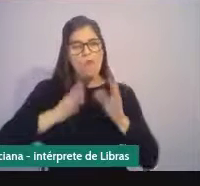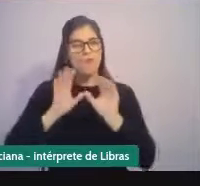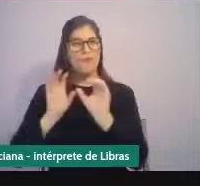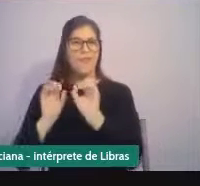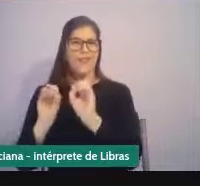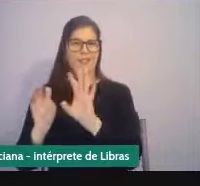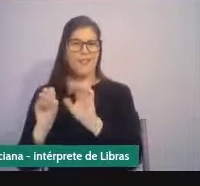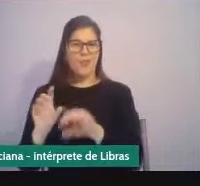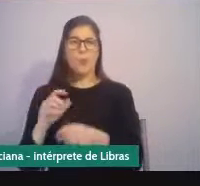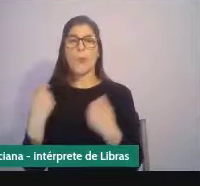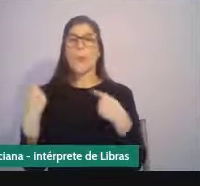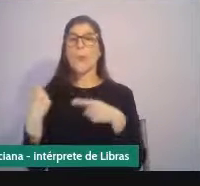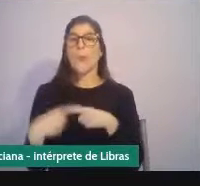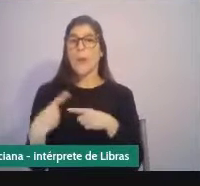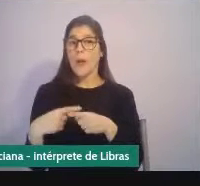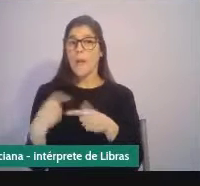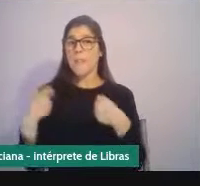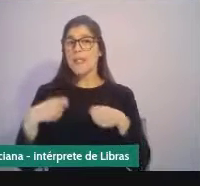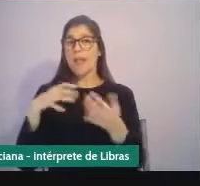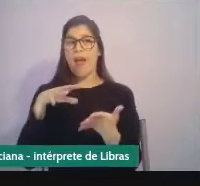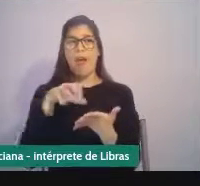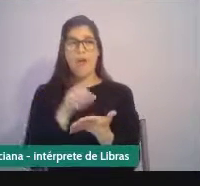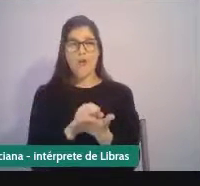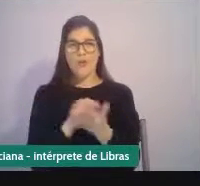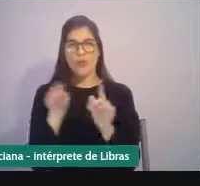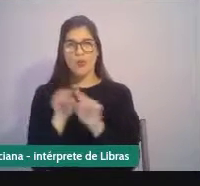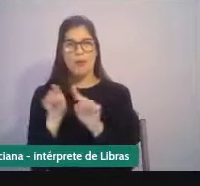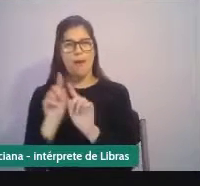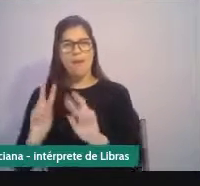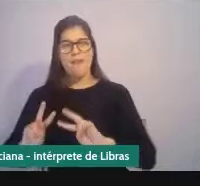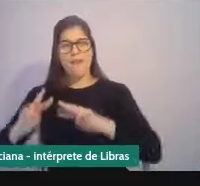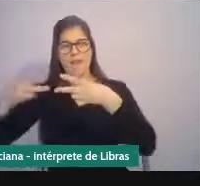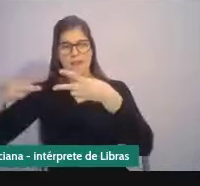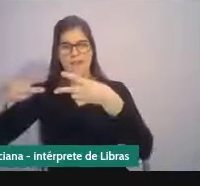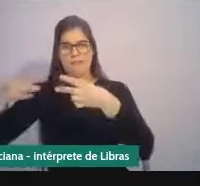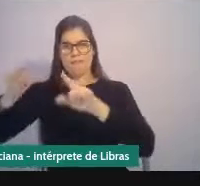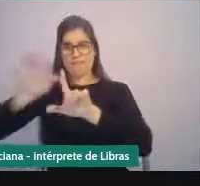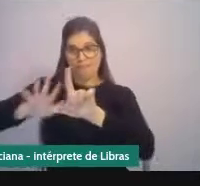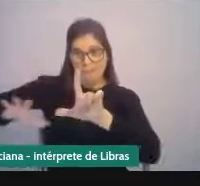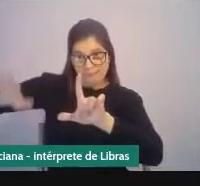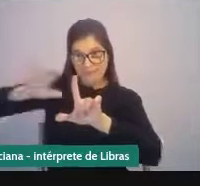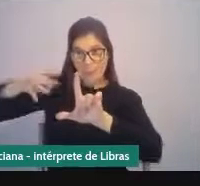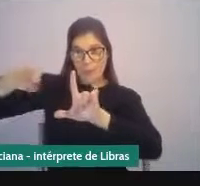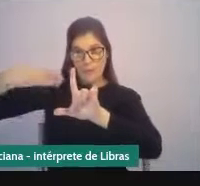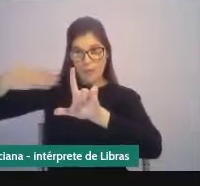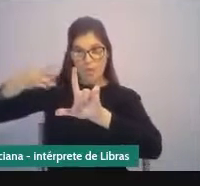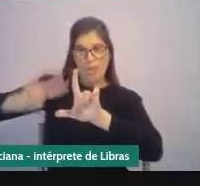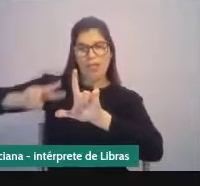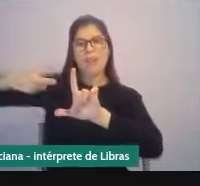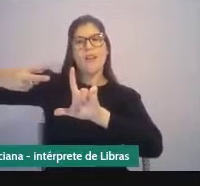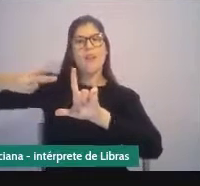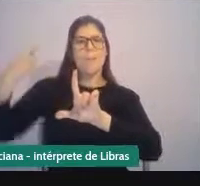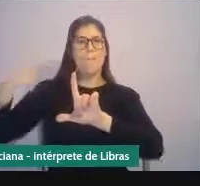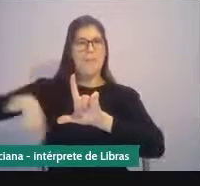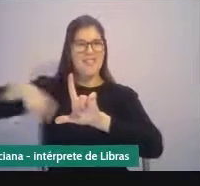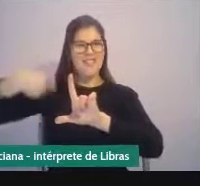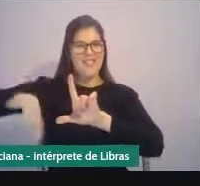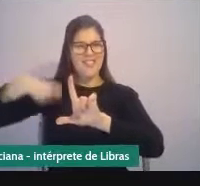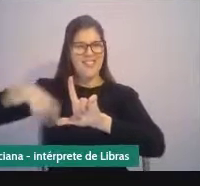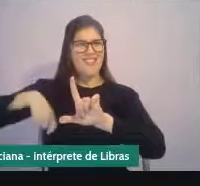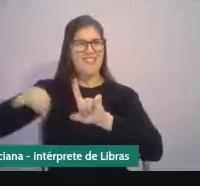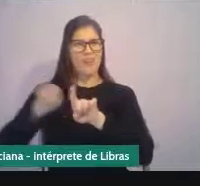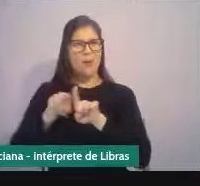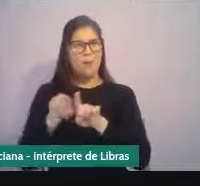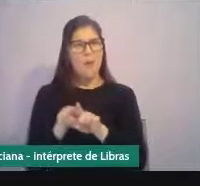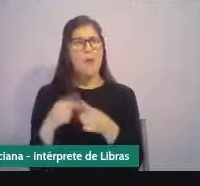então, ter um registro e constar o link no ambiente virtual, e não os arquivos propriamente ditos, de forma a não